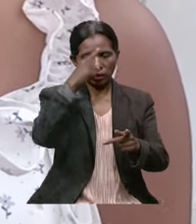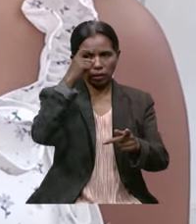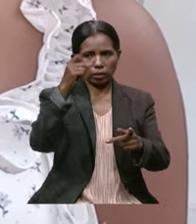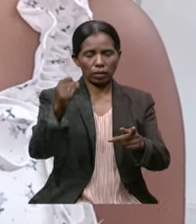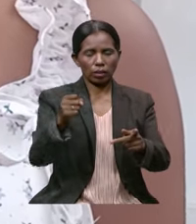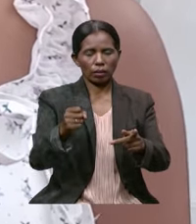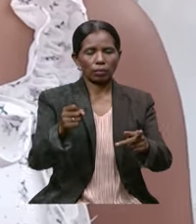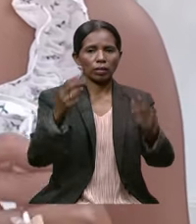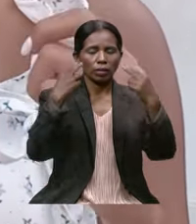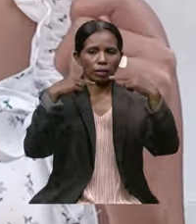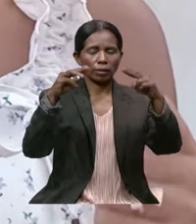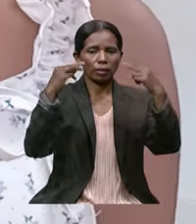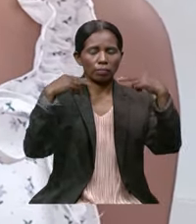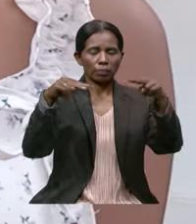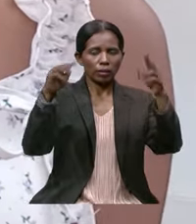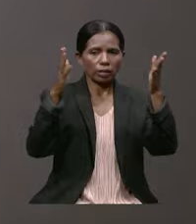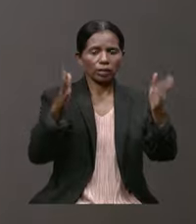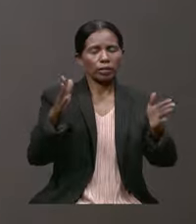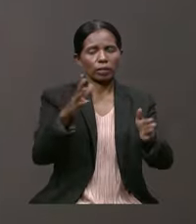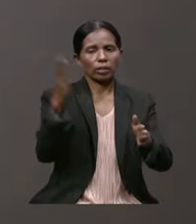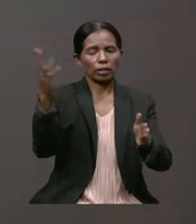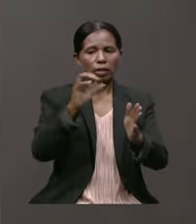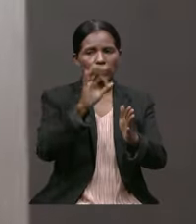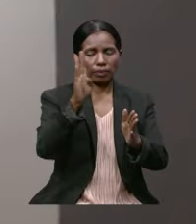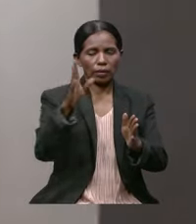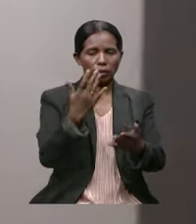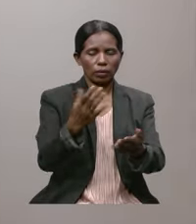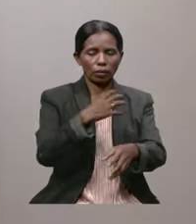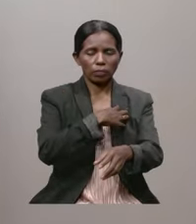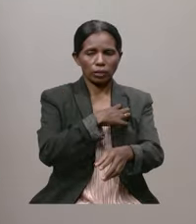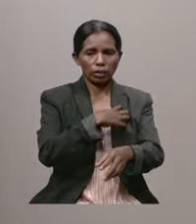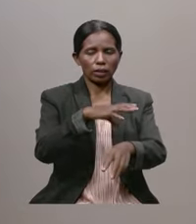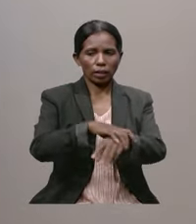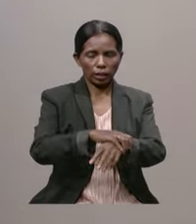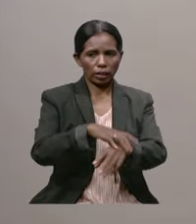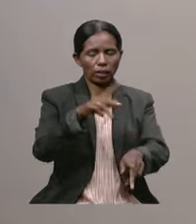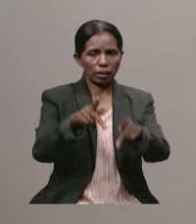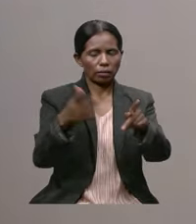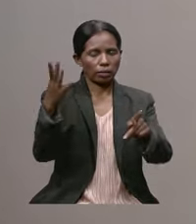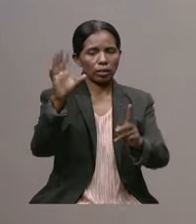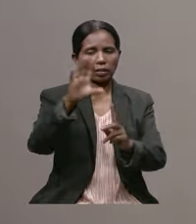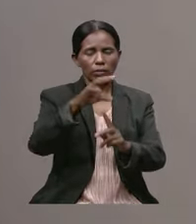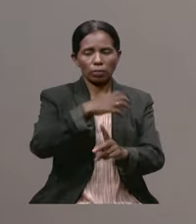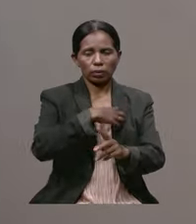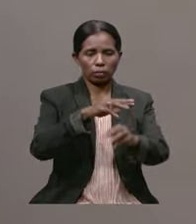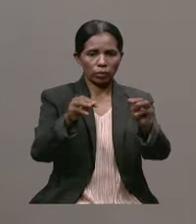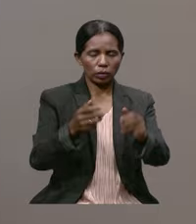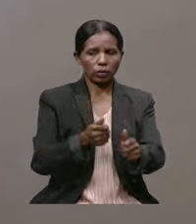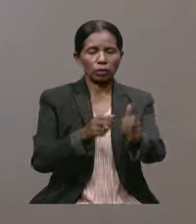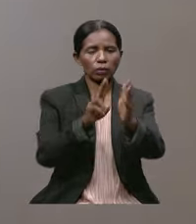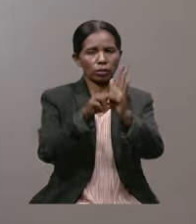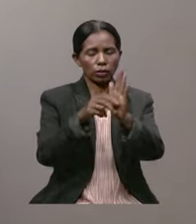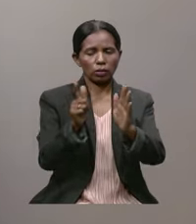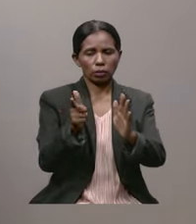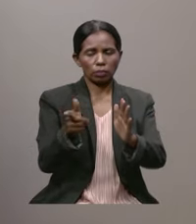difama kantora Maria Vitória ia media sosial. Dadang ne pentel deten suspeito referi ia sela komando pentel munisipio dili o dikumpri ora situlu